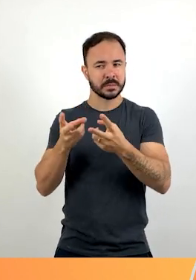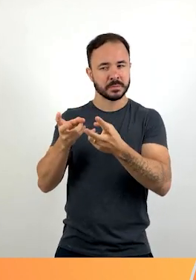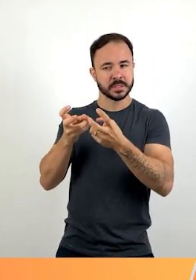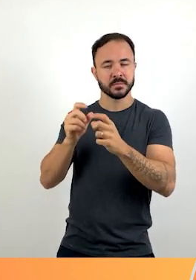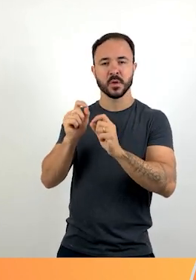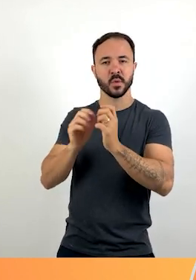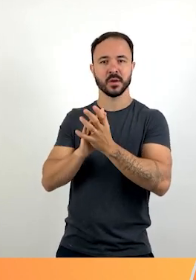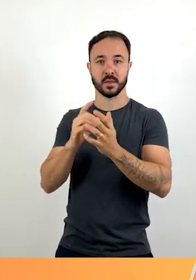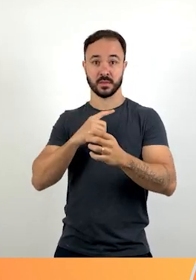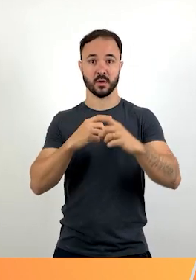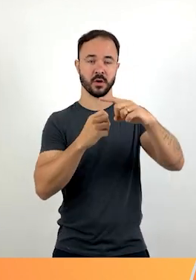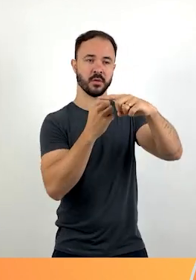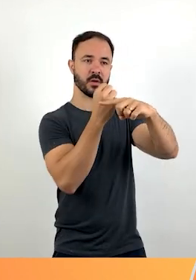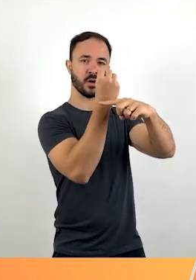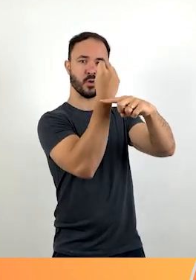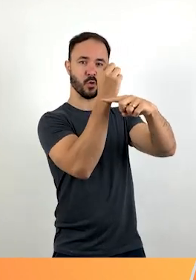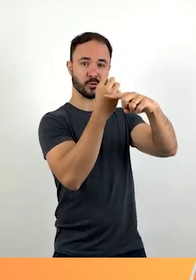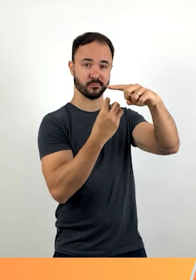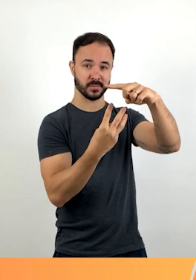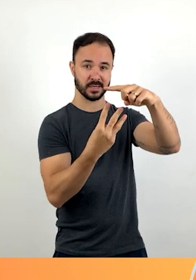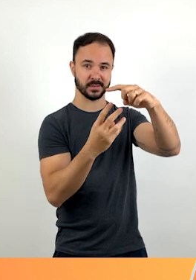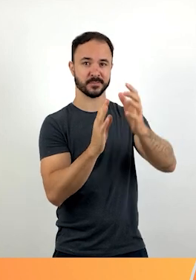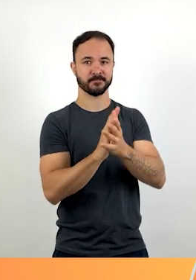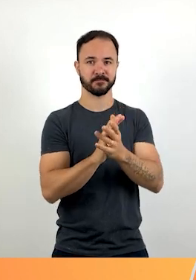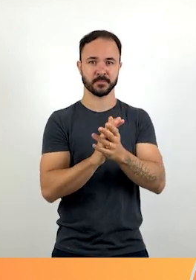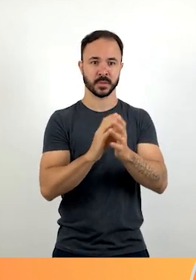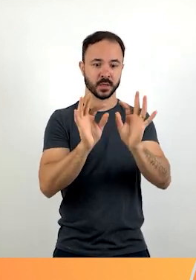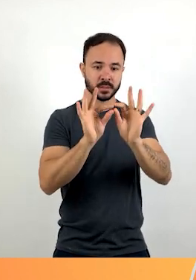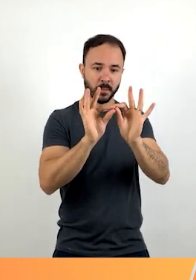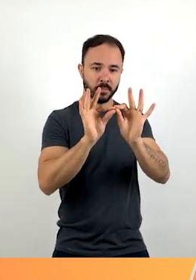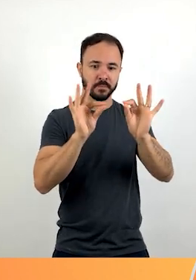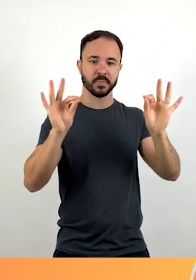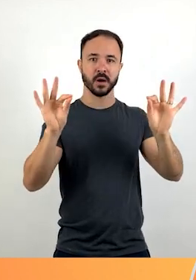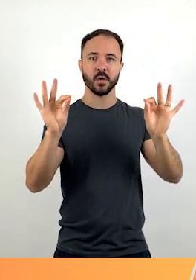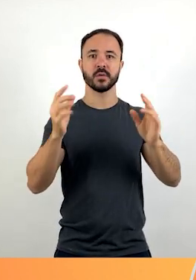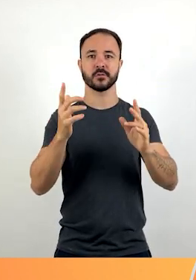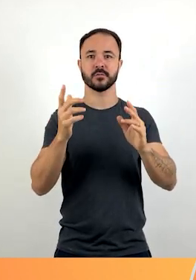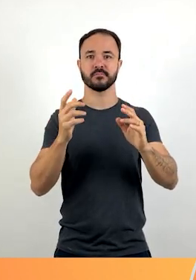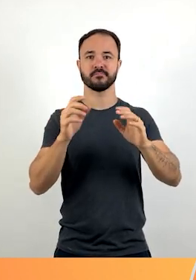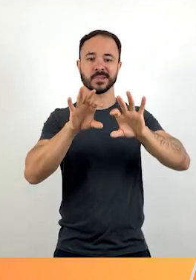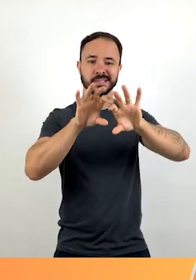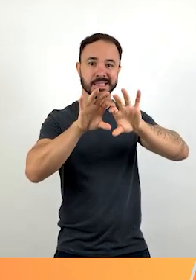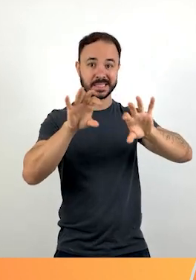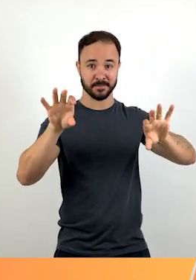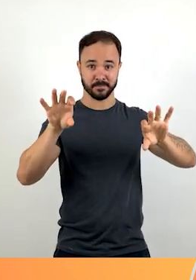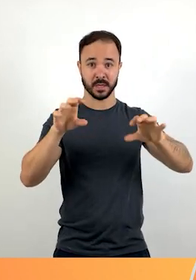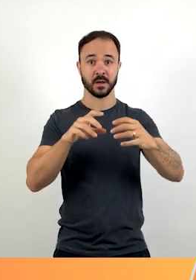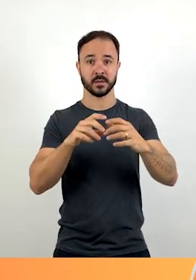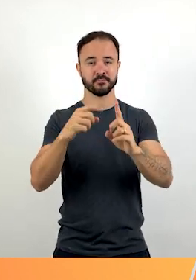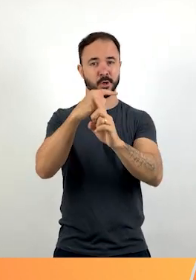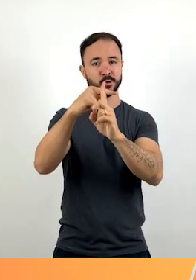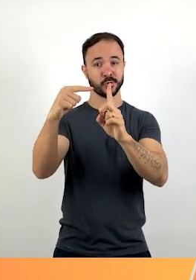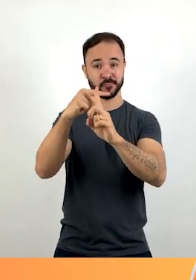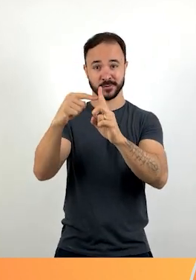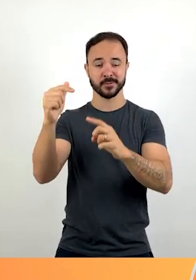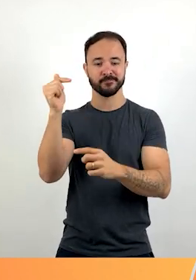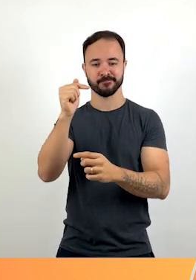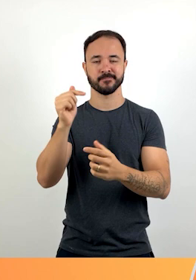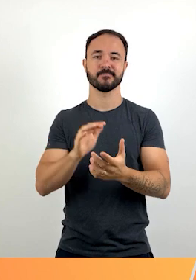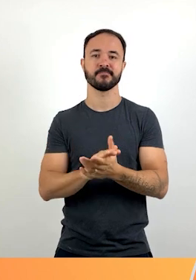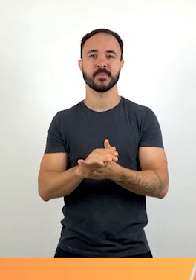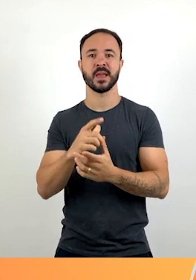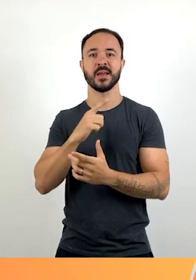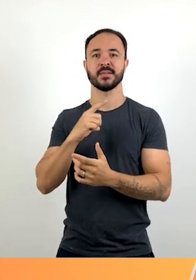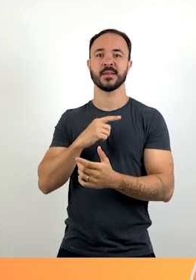3. Essa barra maior, ela está dividindo elas, né? Realmente dividindo. E aqui é a outra